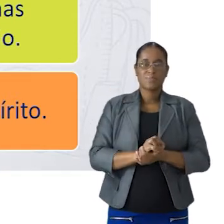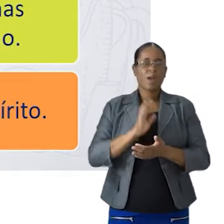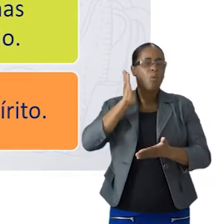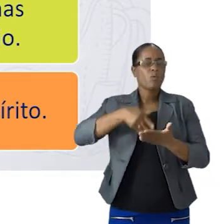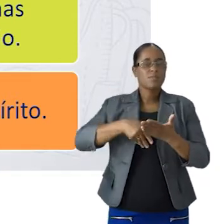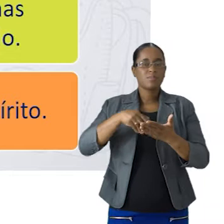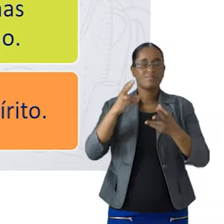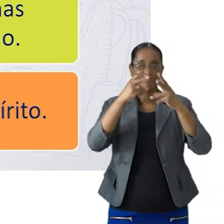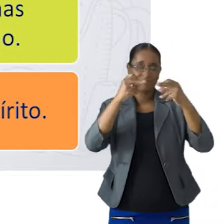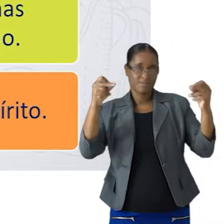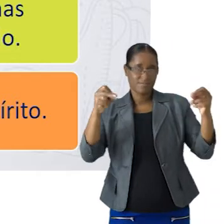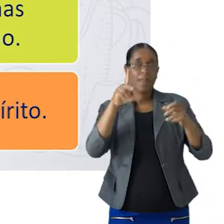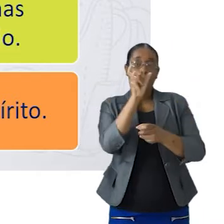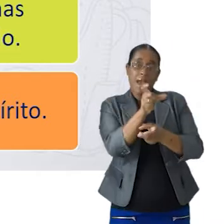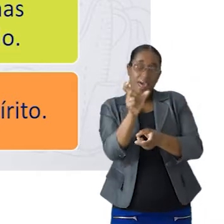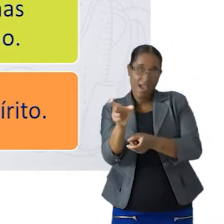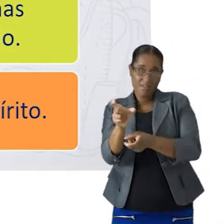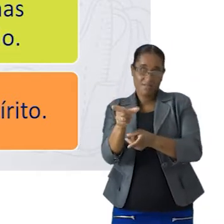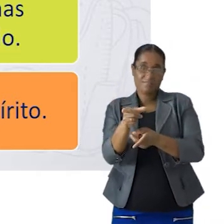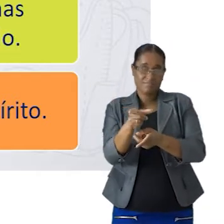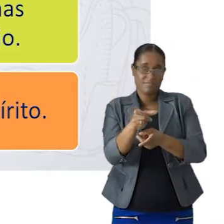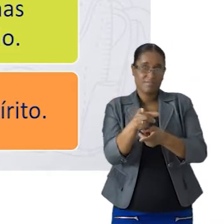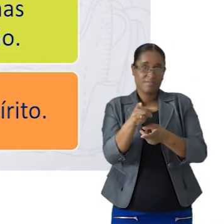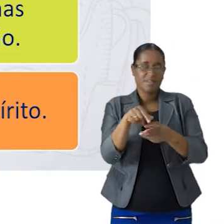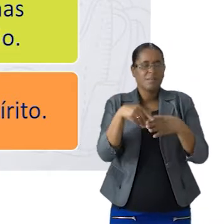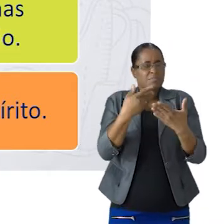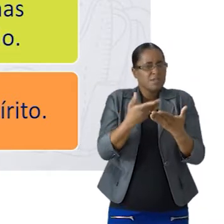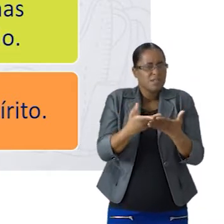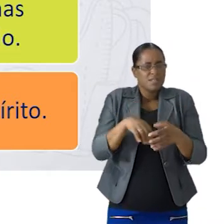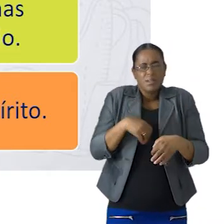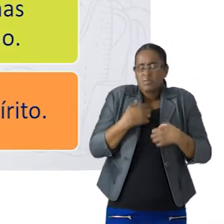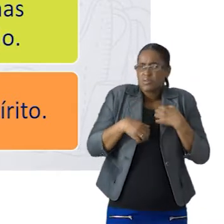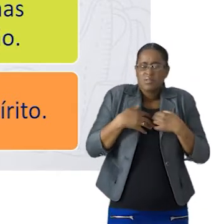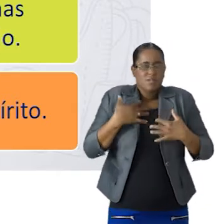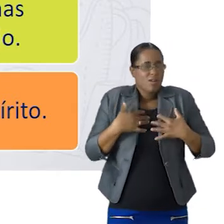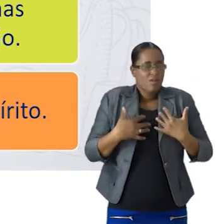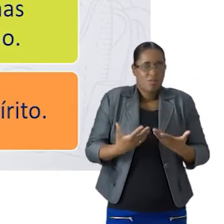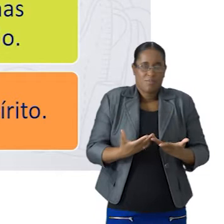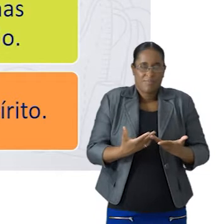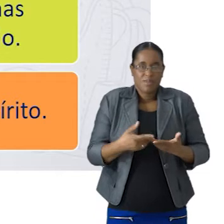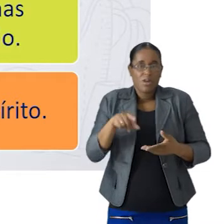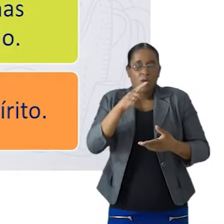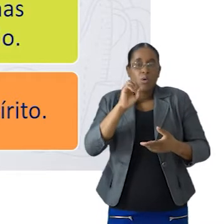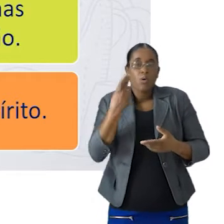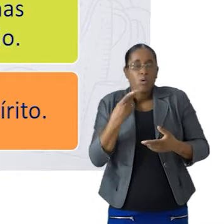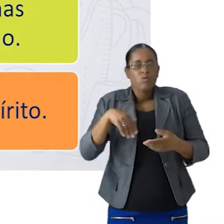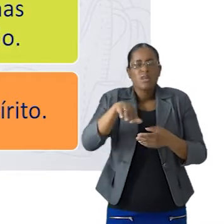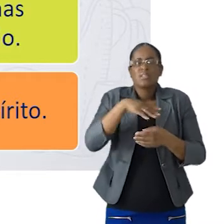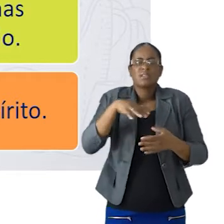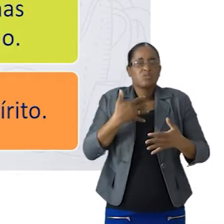definição. Palavras que exprimem emoções, sensações ou estados de